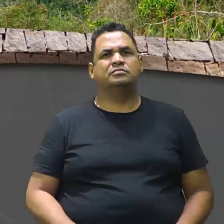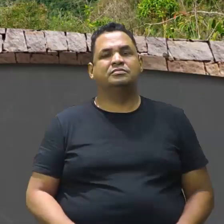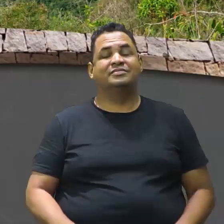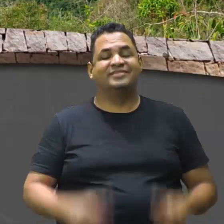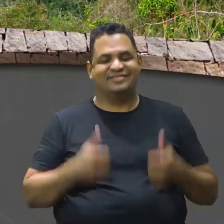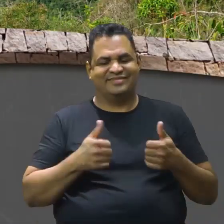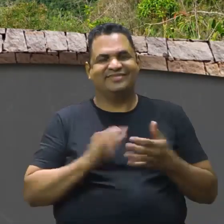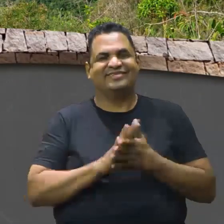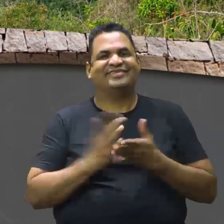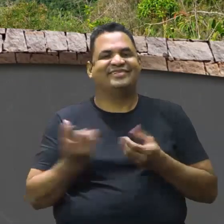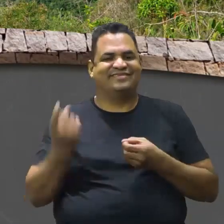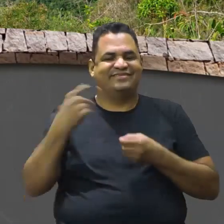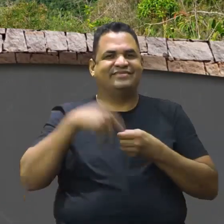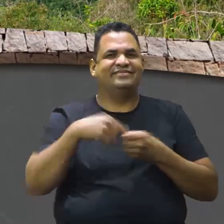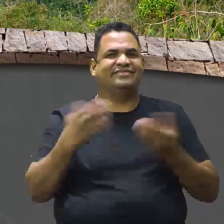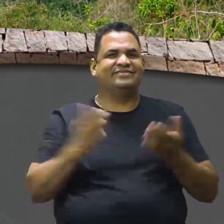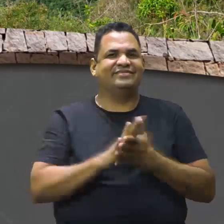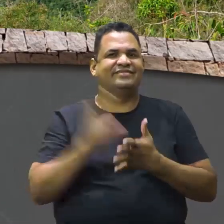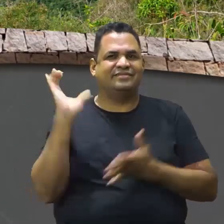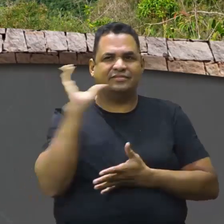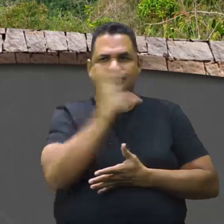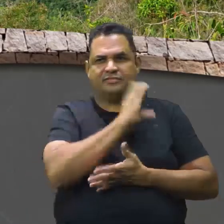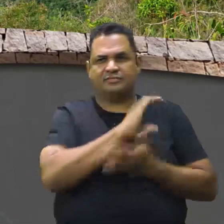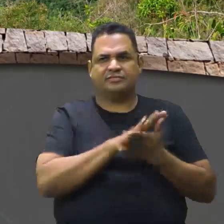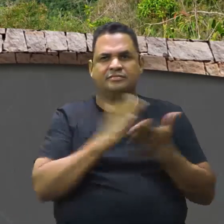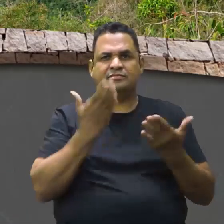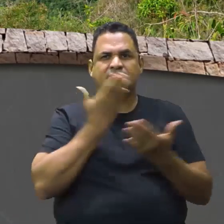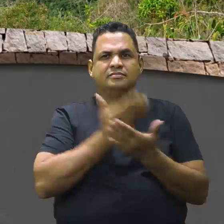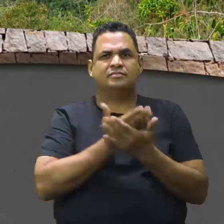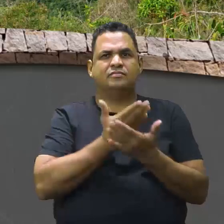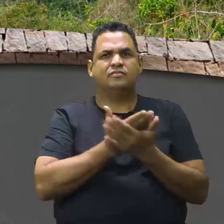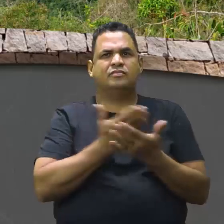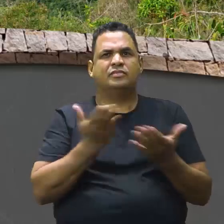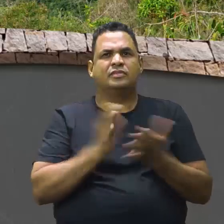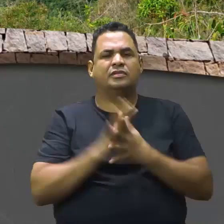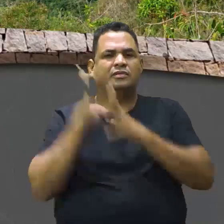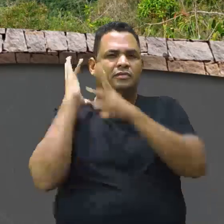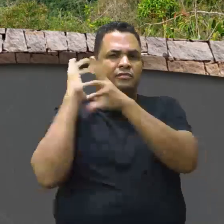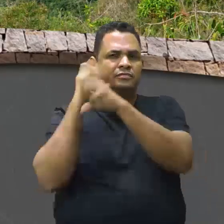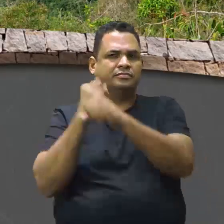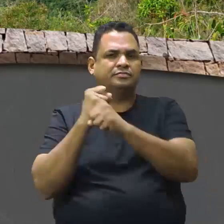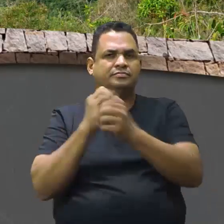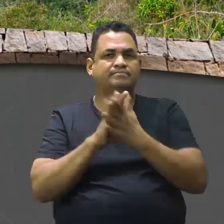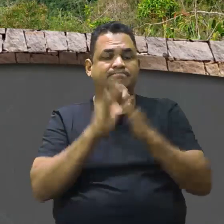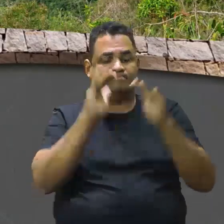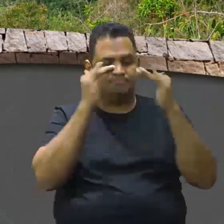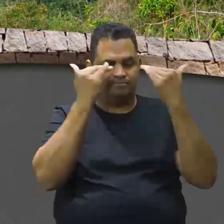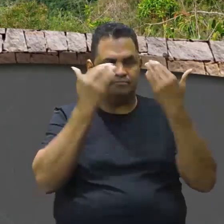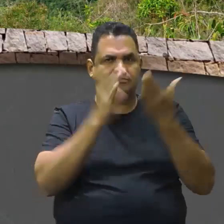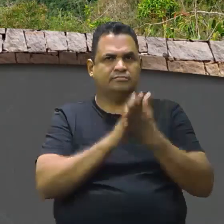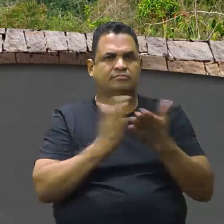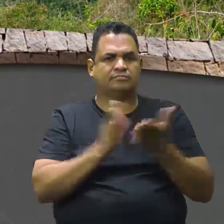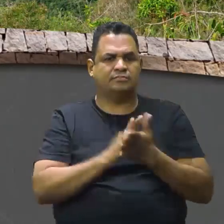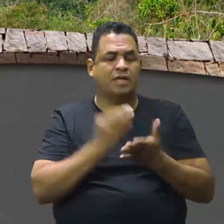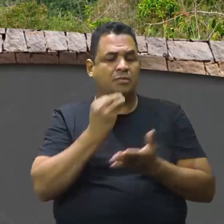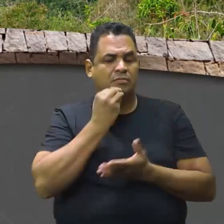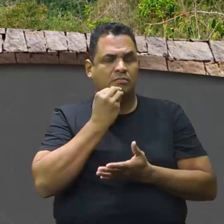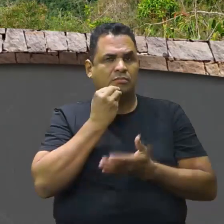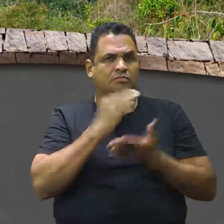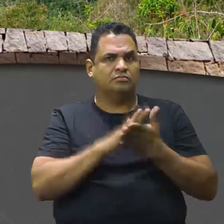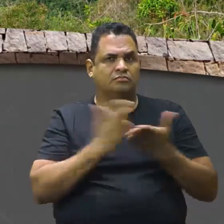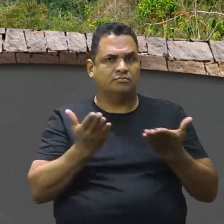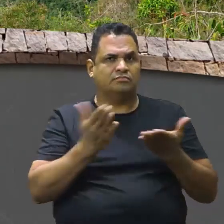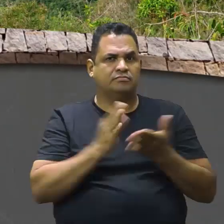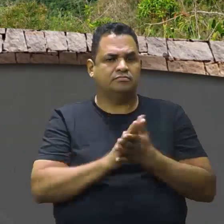E aí, galerinha, voltamos aí. Foi bem rápido já para a nossa aula de revisão. Então, fique atento que é a oportunidade